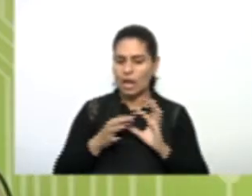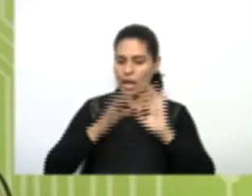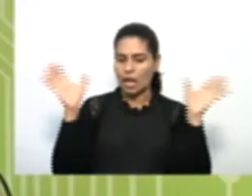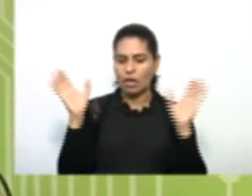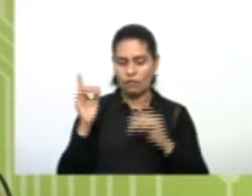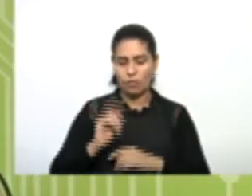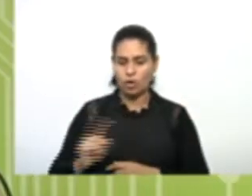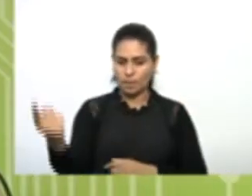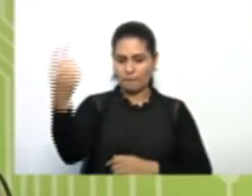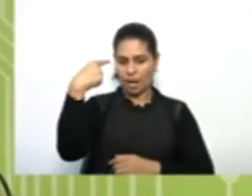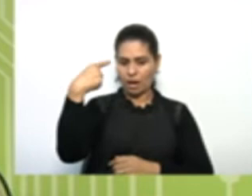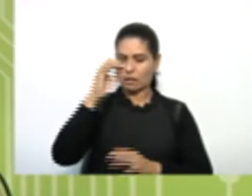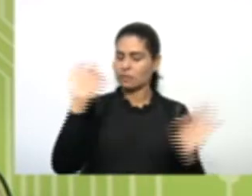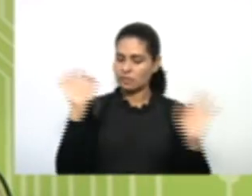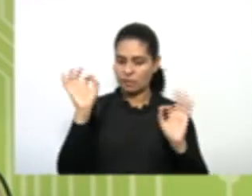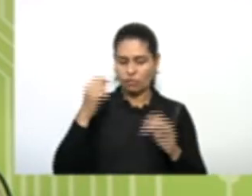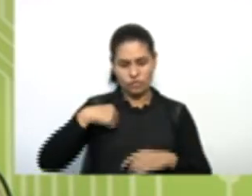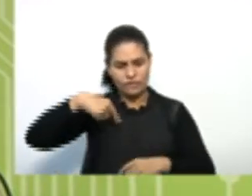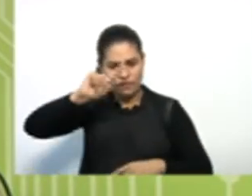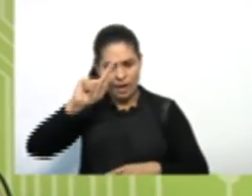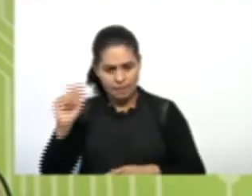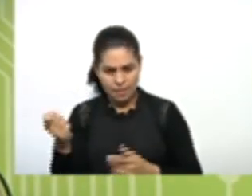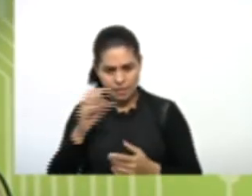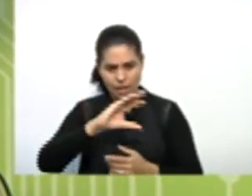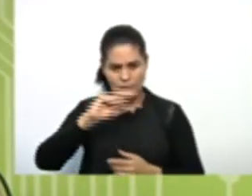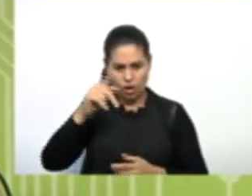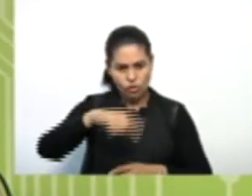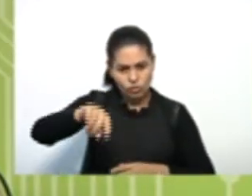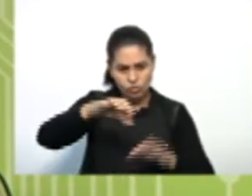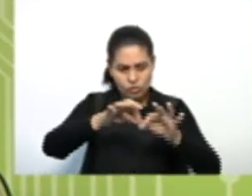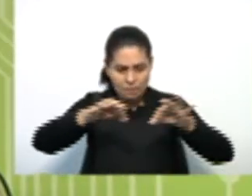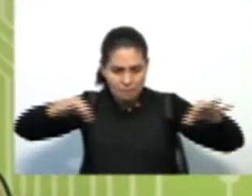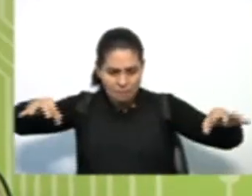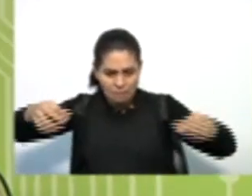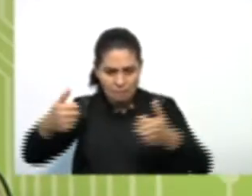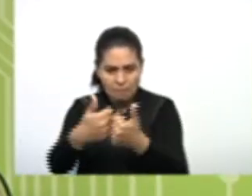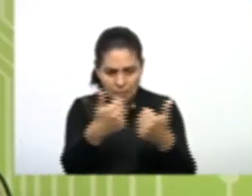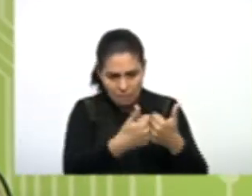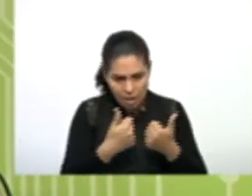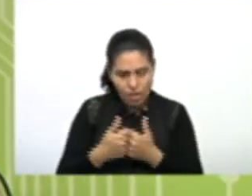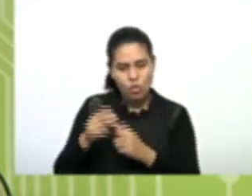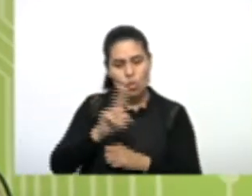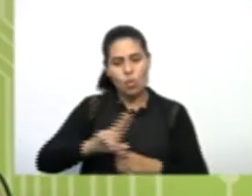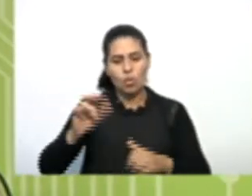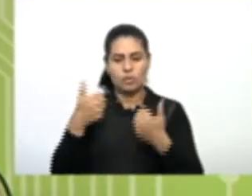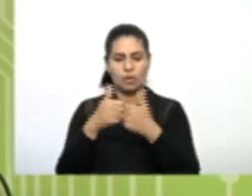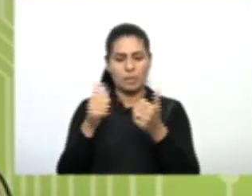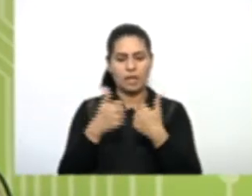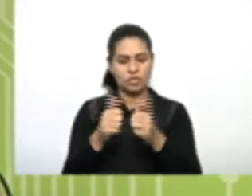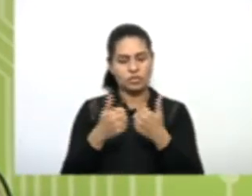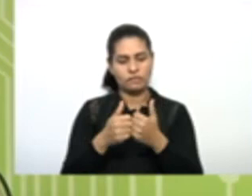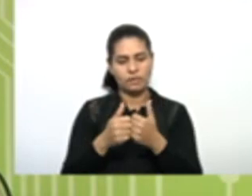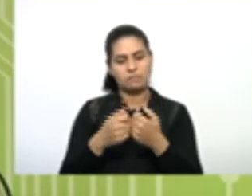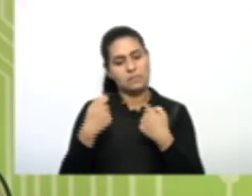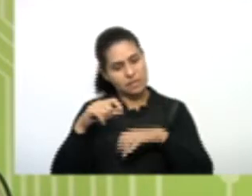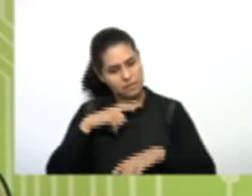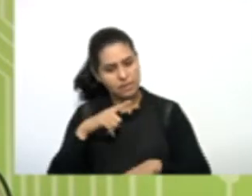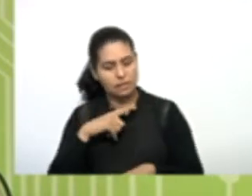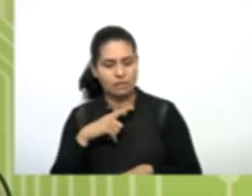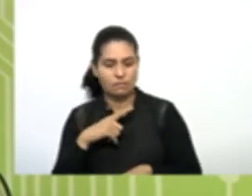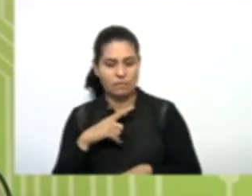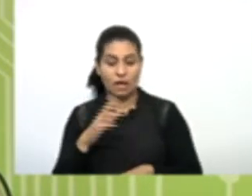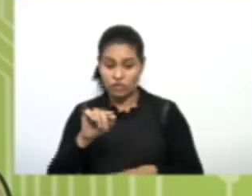pode ser obrigado. Você não pode dizer para ele, todo mundo que mora nessa linha, usa esse transporte público, faz parte dessa cooperativa.